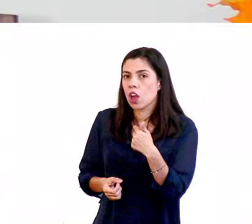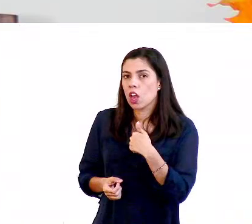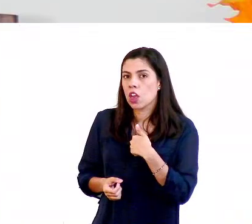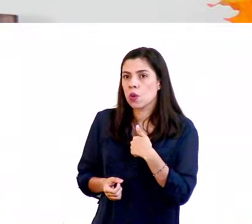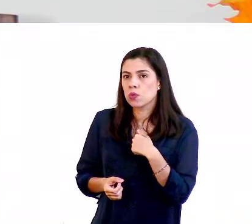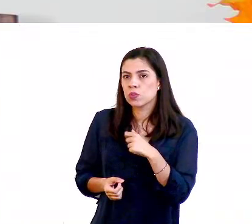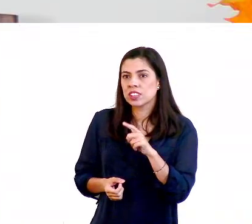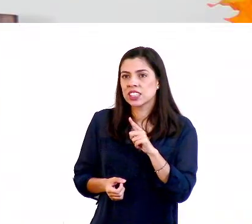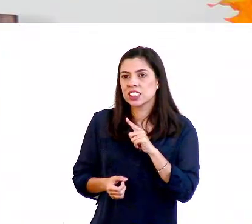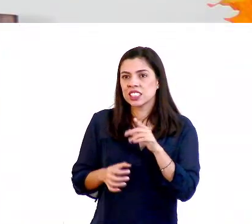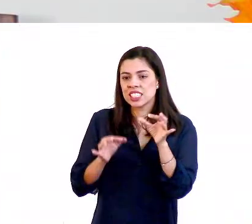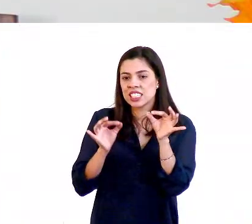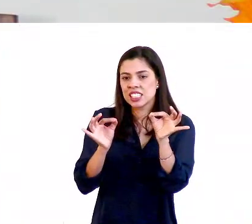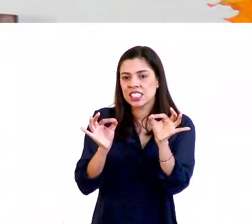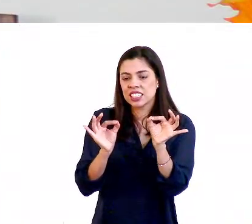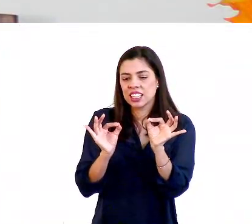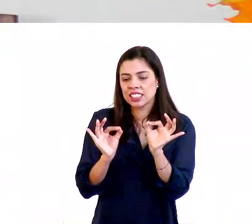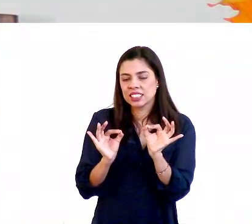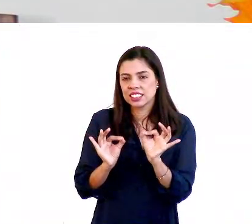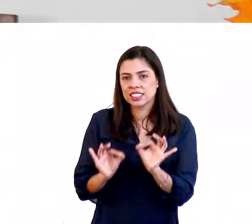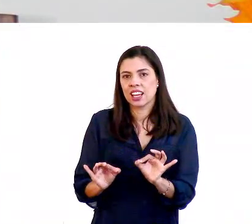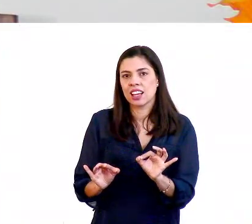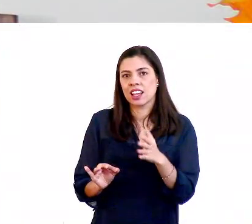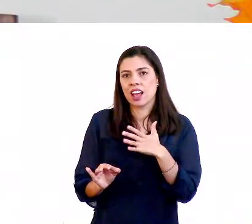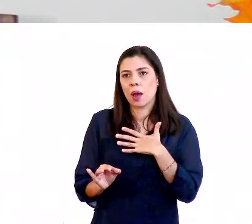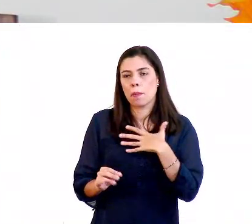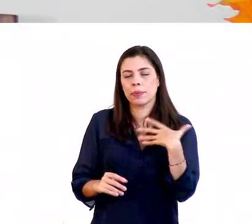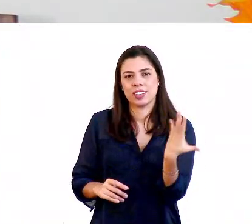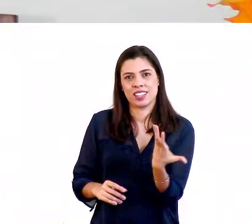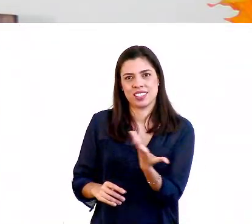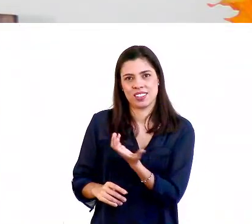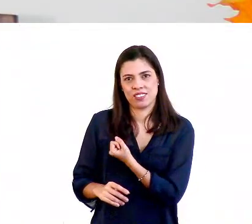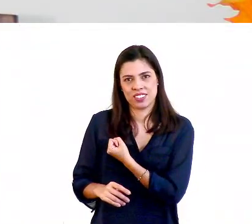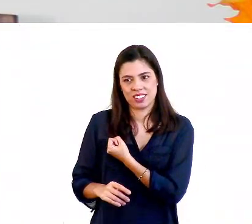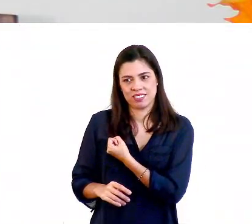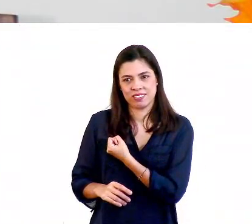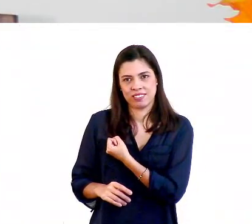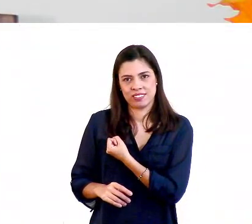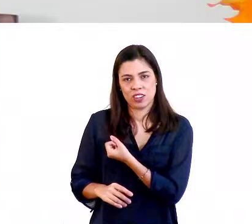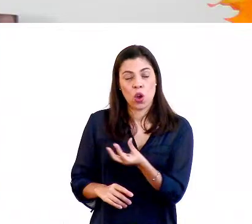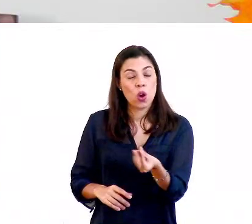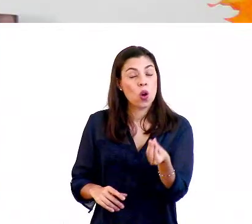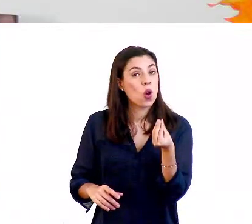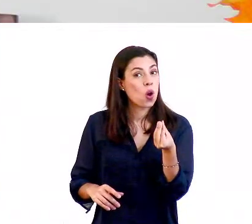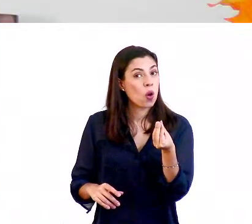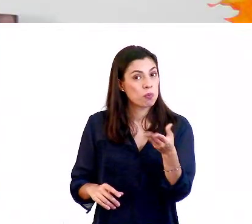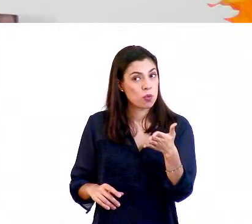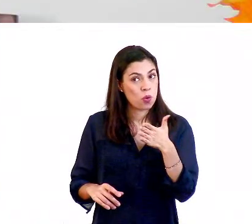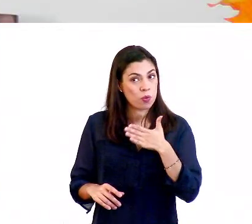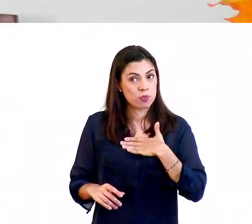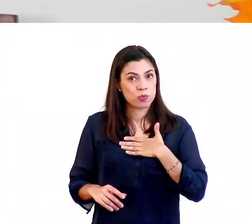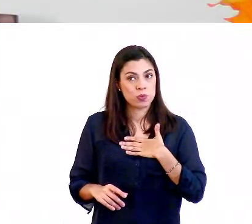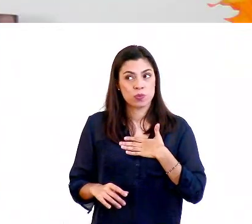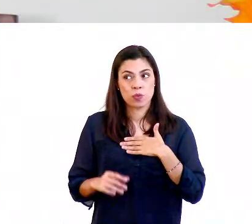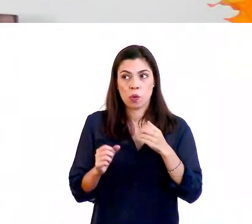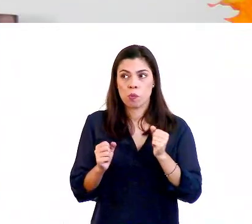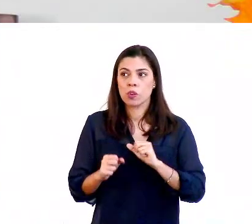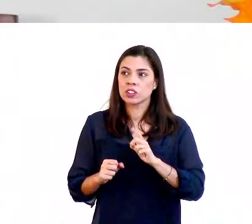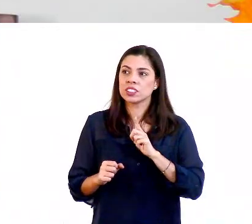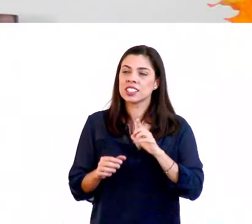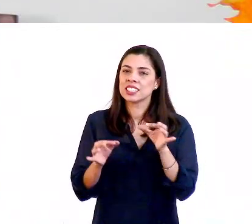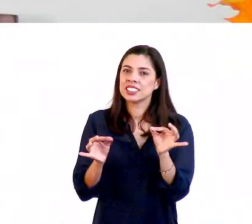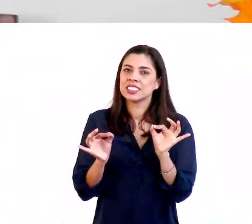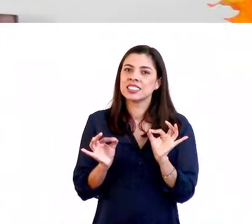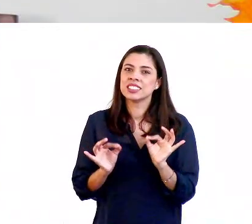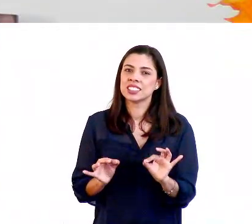salvação? E não apenas uma mera certeza, mas, como o texto diz